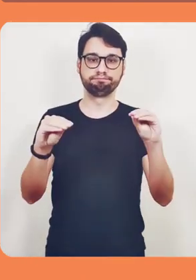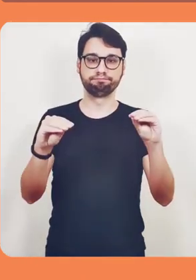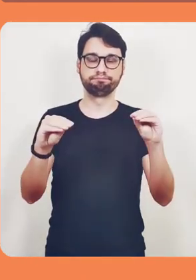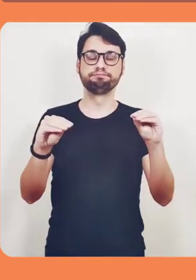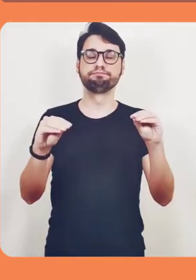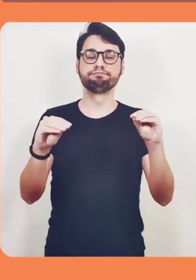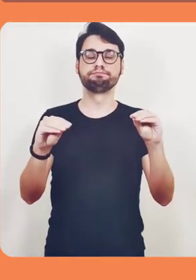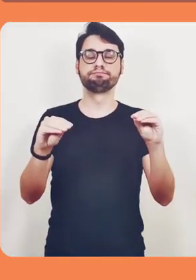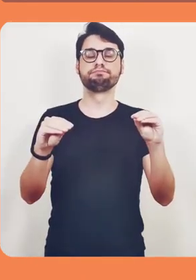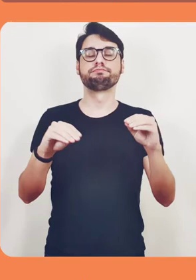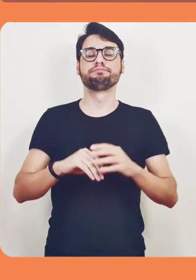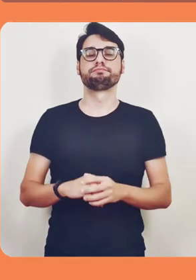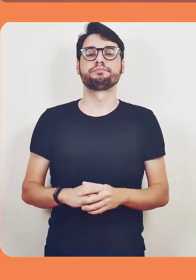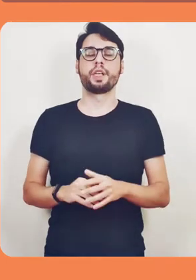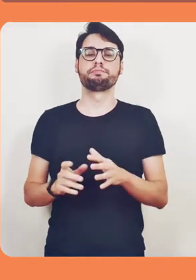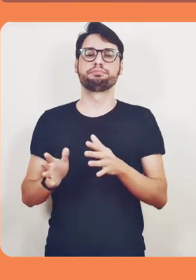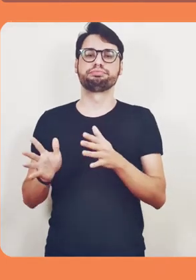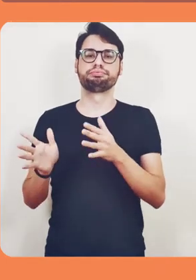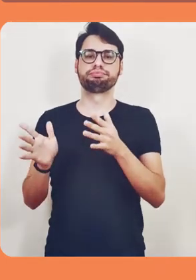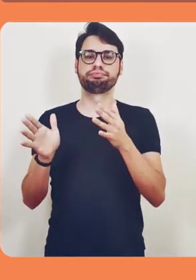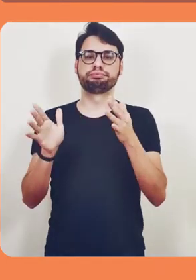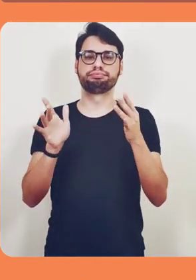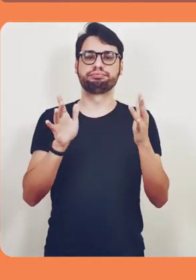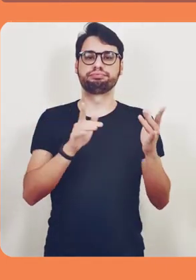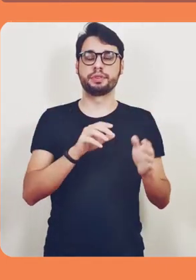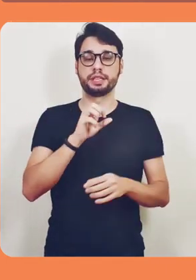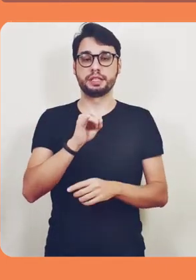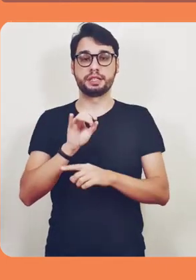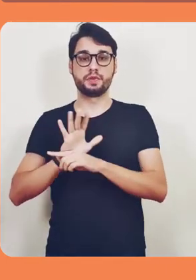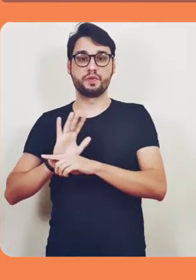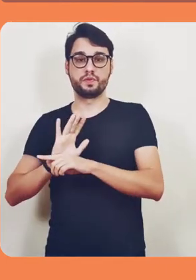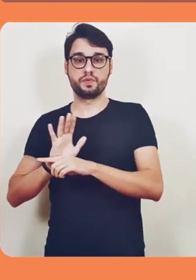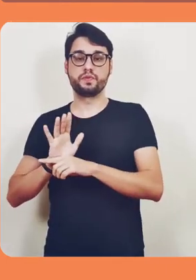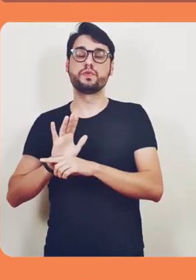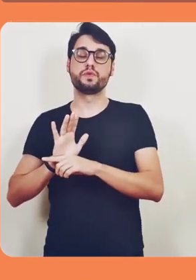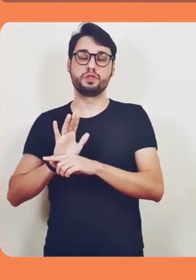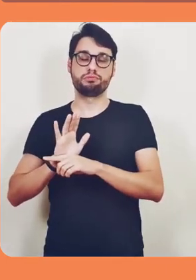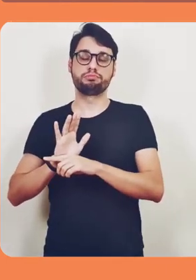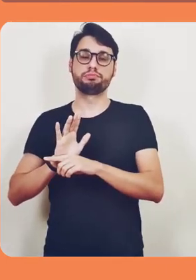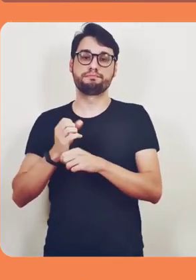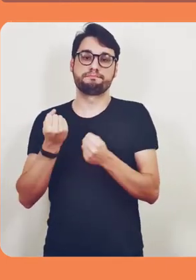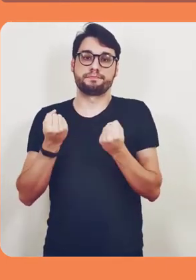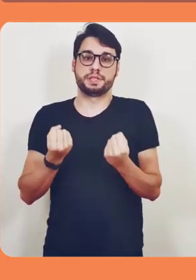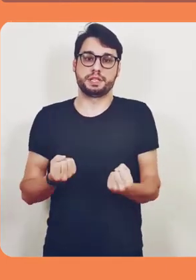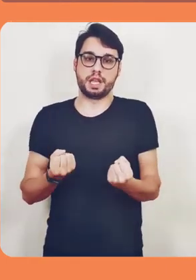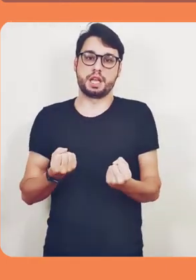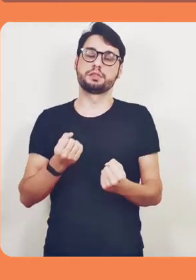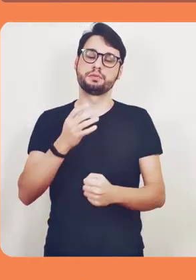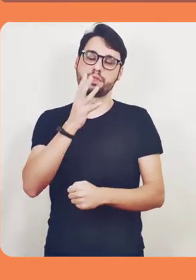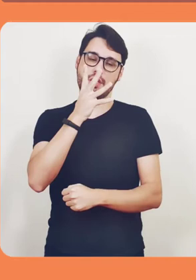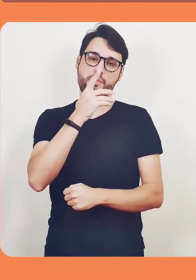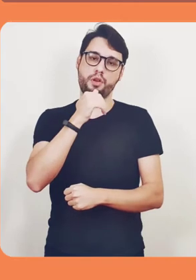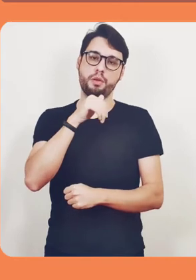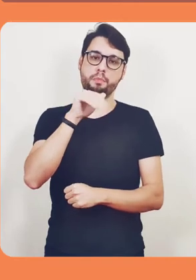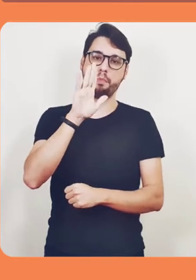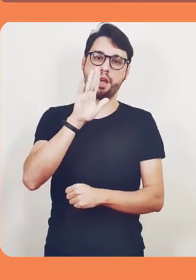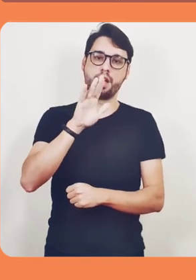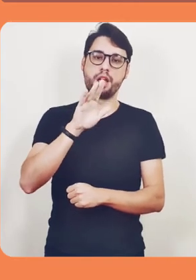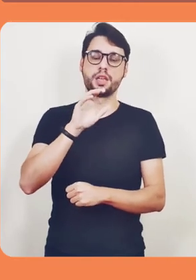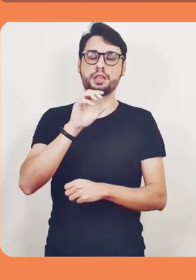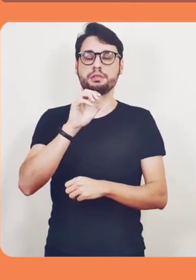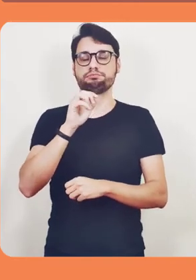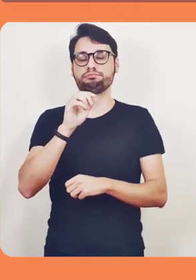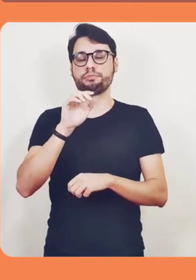UFSC no Campus Araranguá e após a inclusão do vídeo e aqui e a carga do vídeo lembre-se